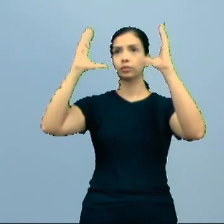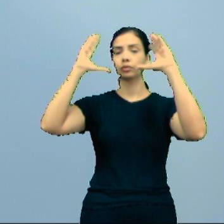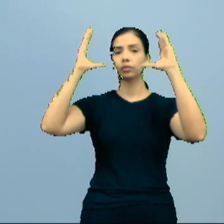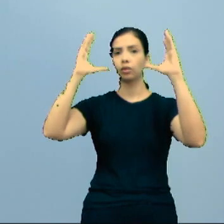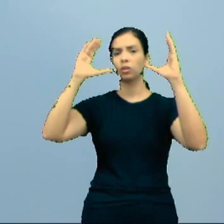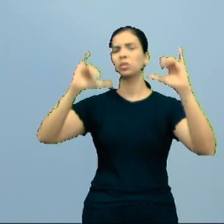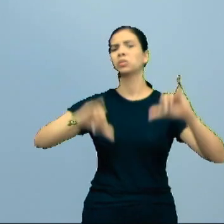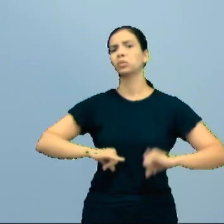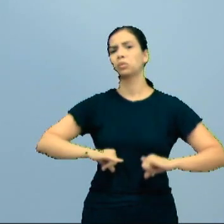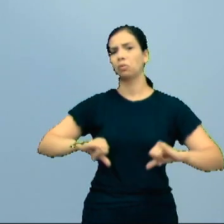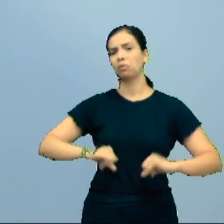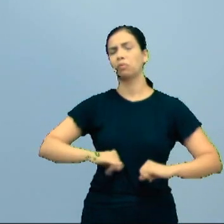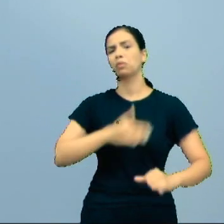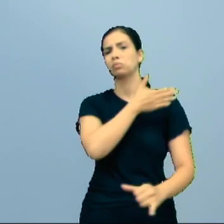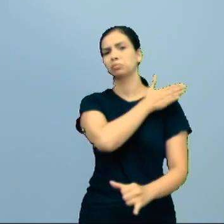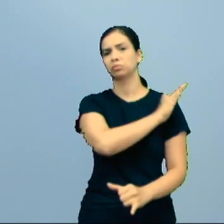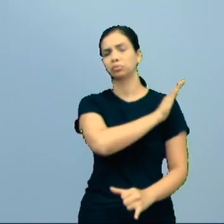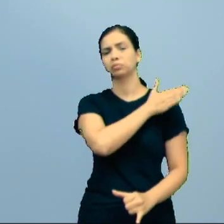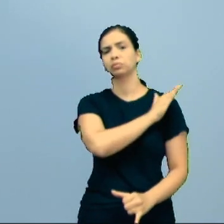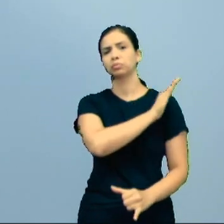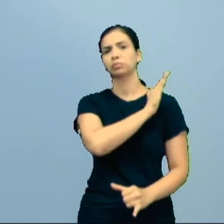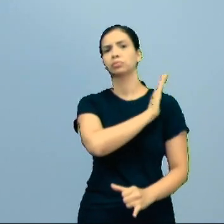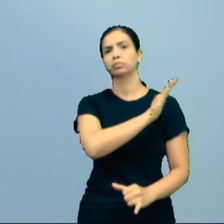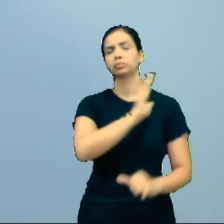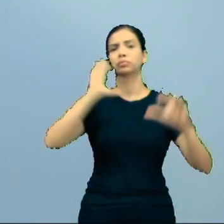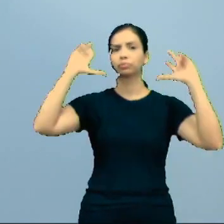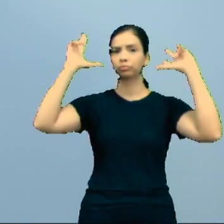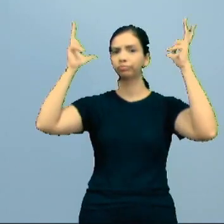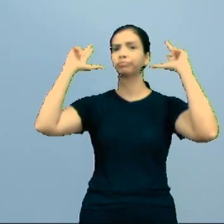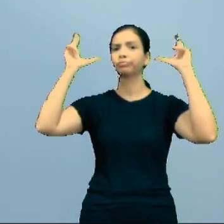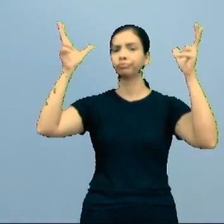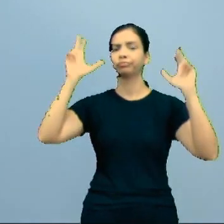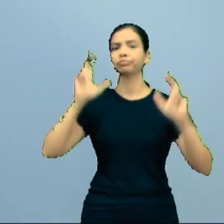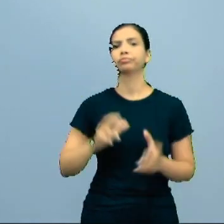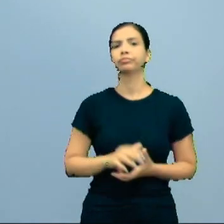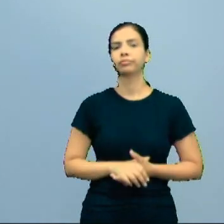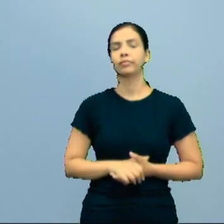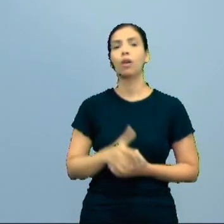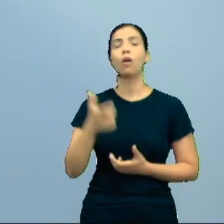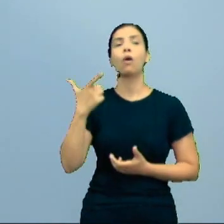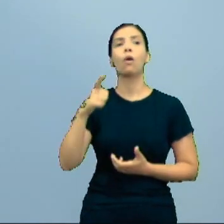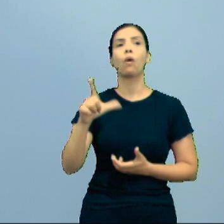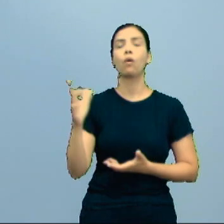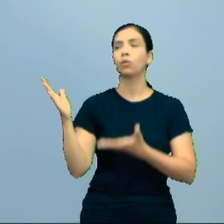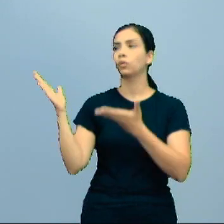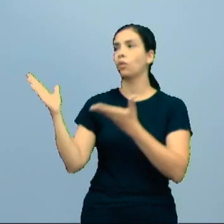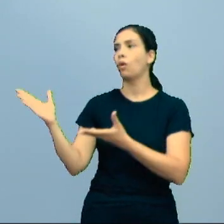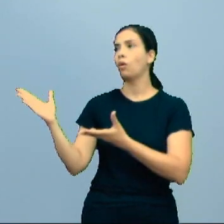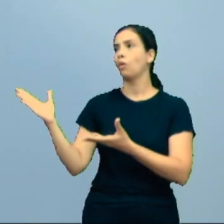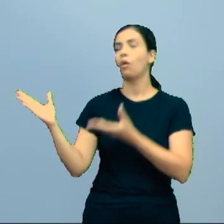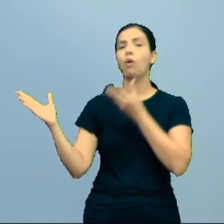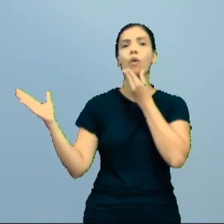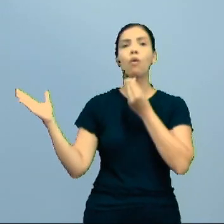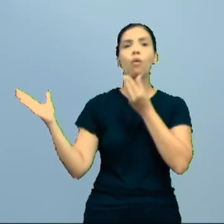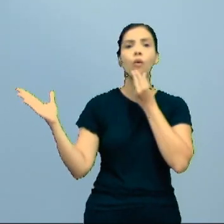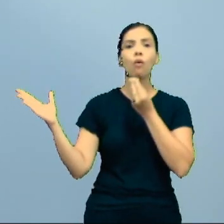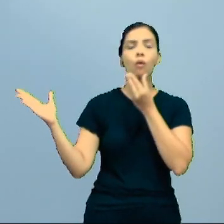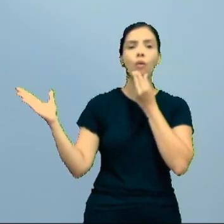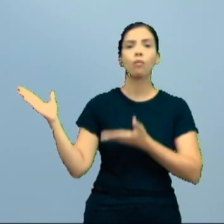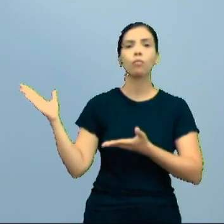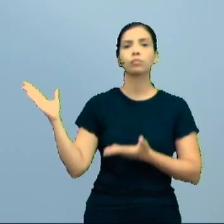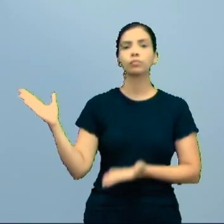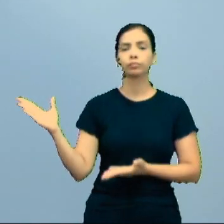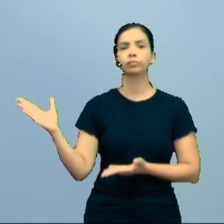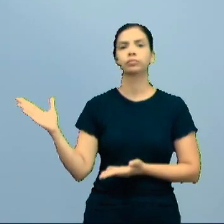abusos dentro da Superliga Feminina de Vôlei. Outro caso é do Jesse Owens, que foi um atleta de atletismo,